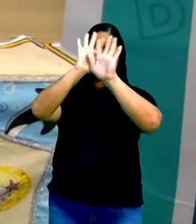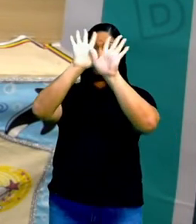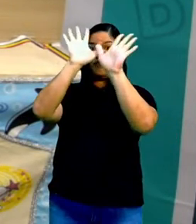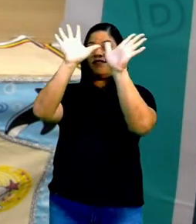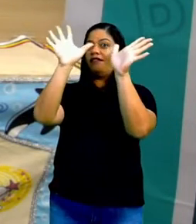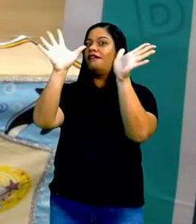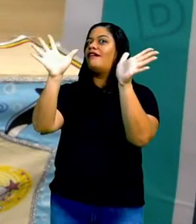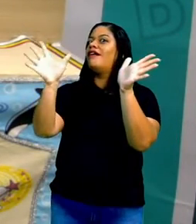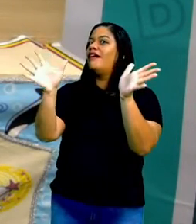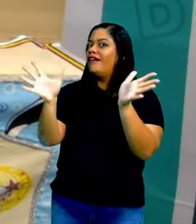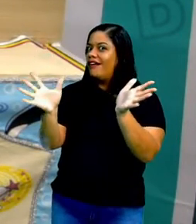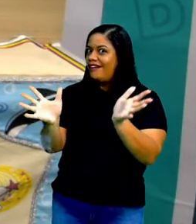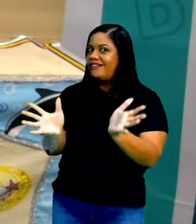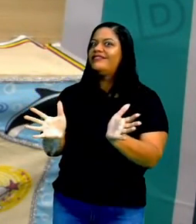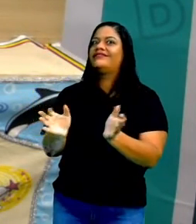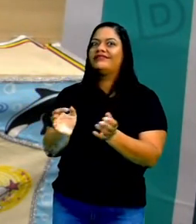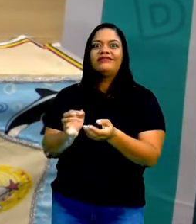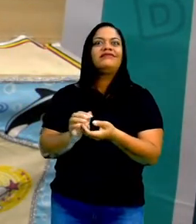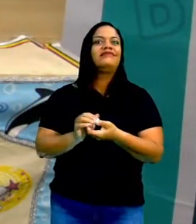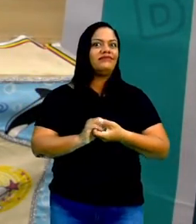daquele... Justamente, pavão.